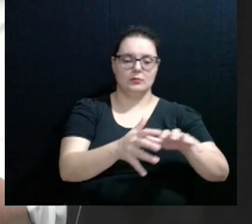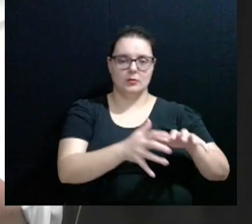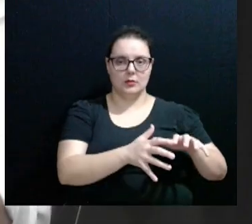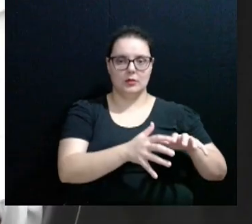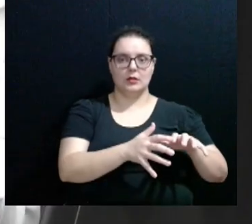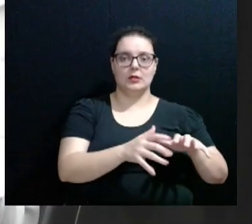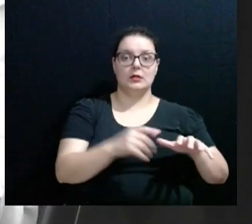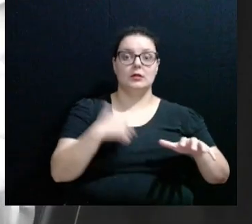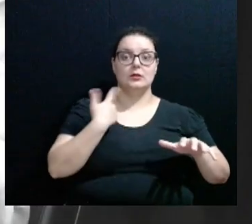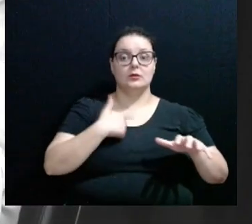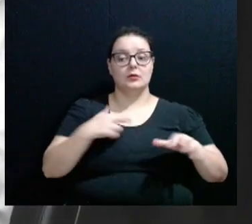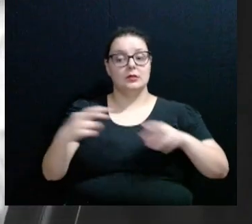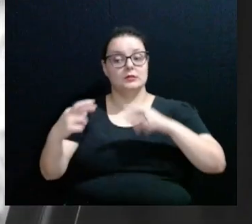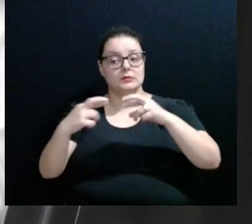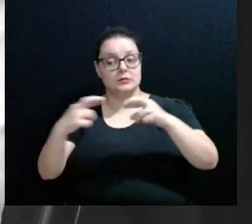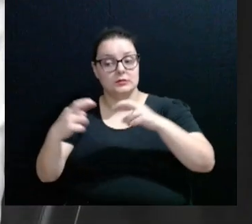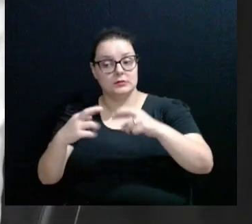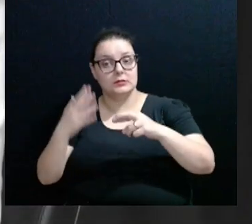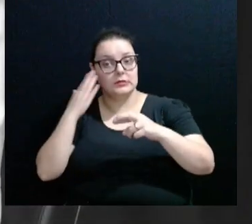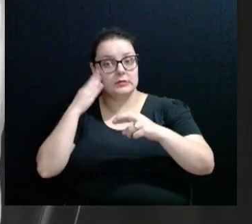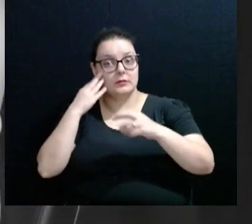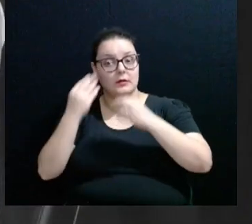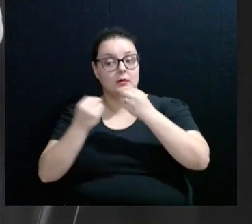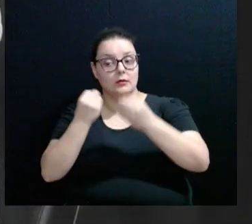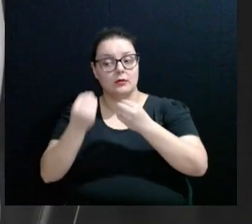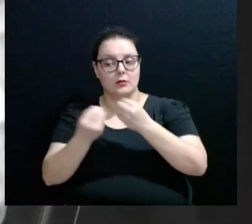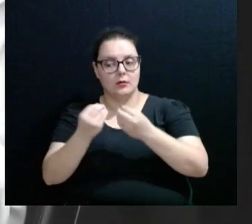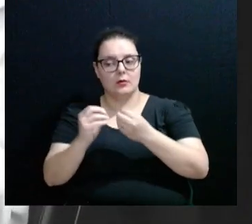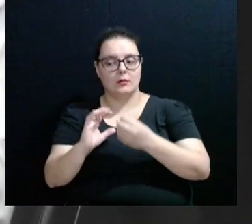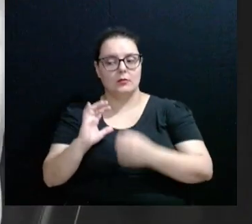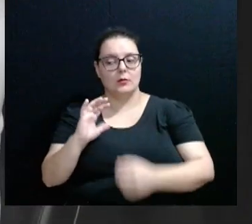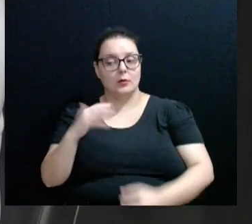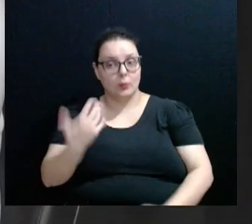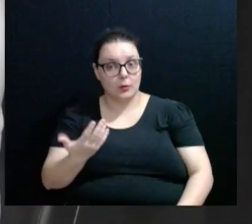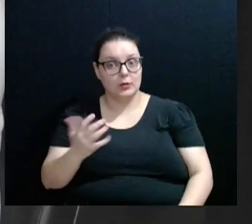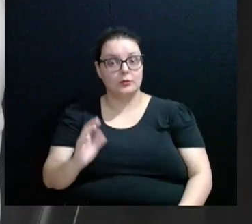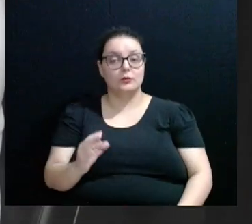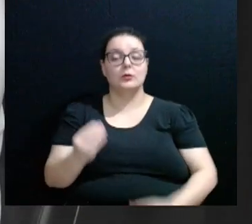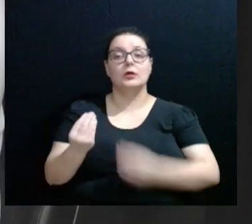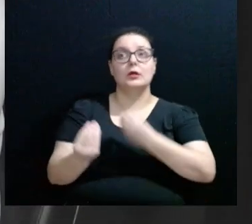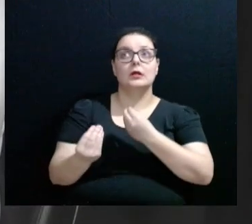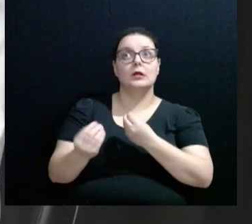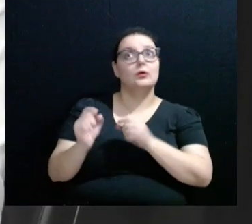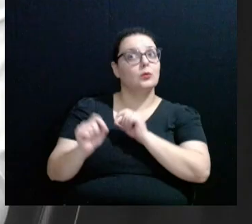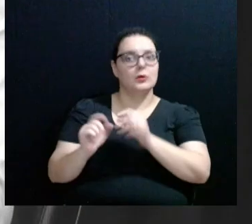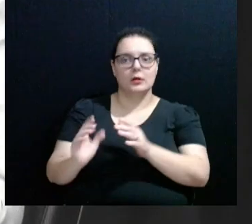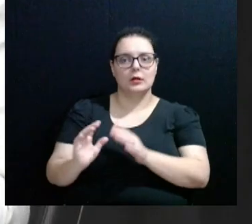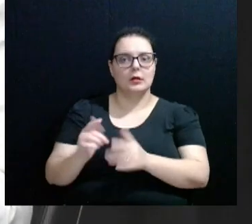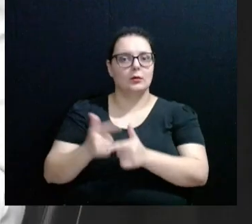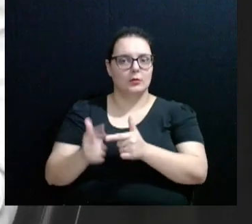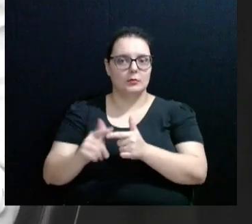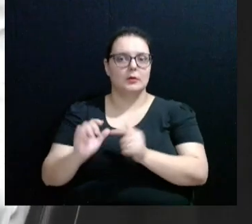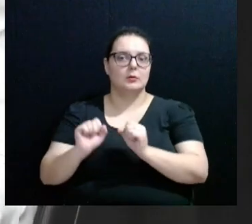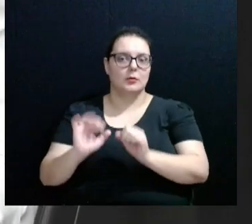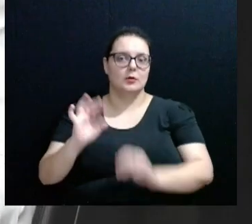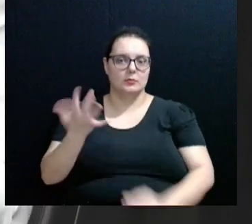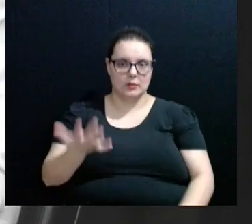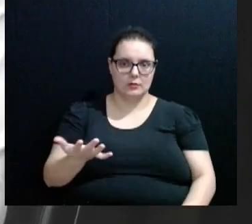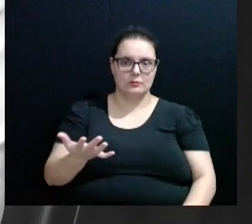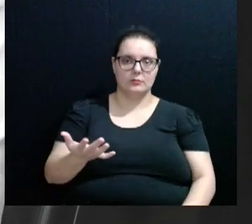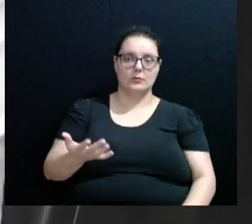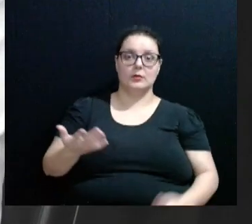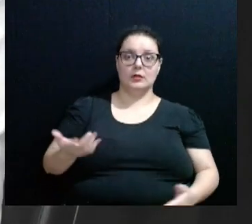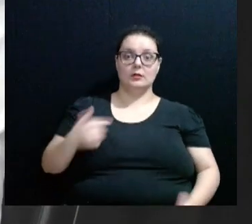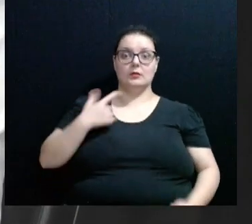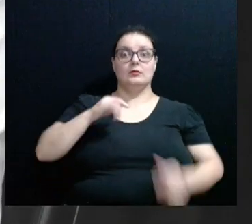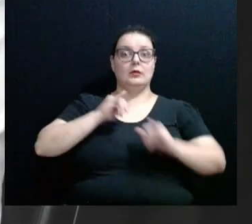os problemas. Então, quando a gente faz uma construção intersetorial de políticas públicas de primeira infância, a gente está trazendo, falo assim, as boas novas,